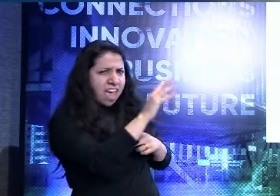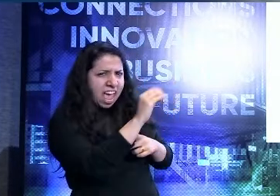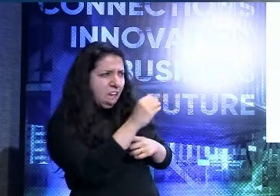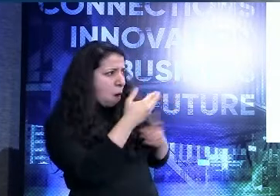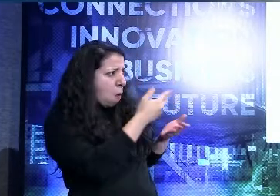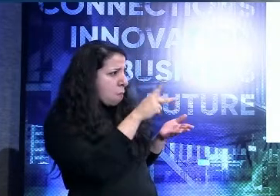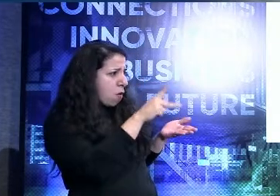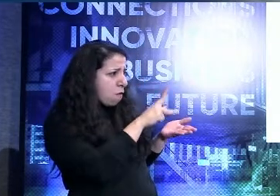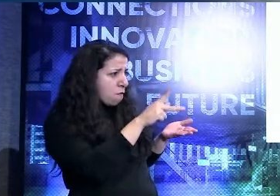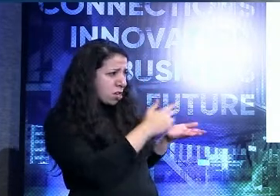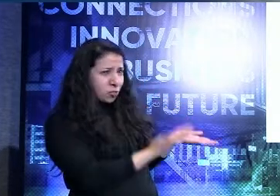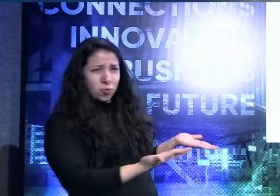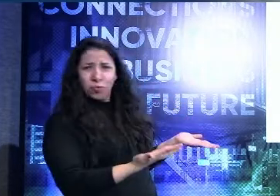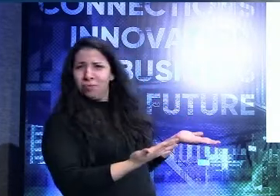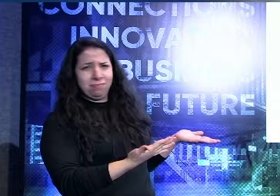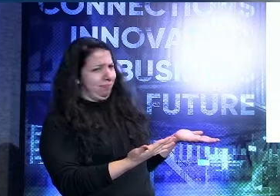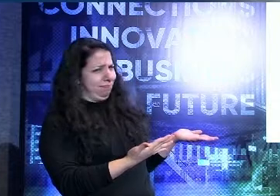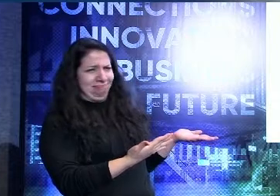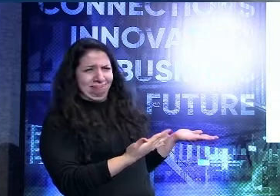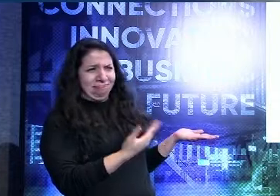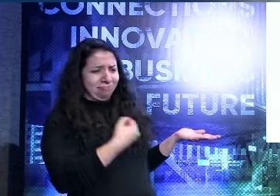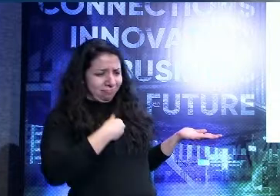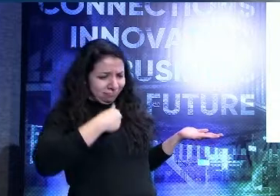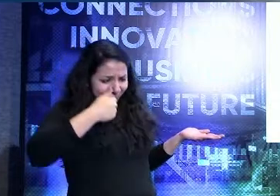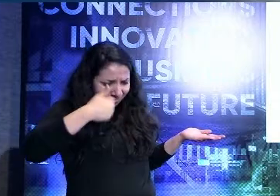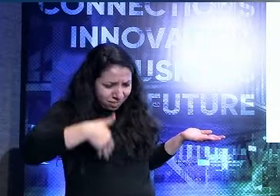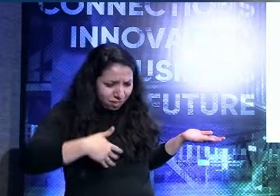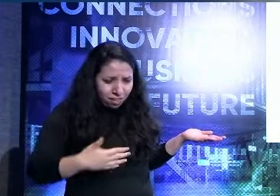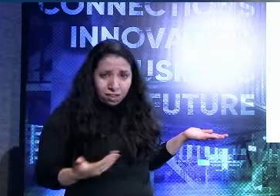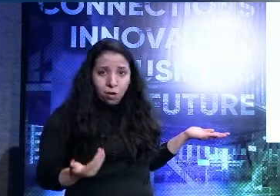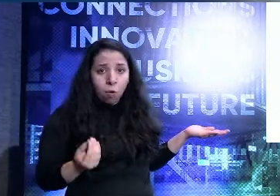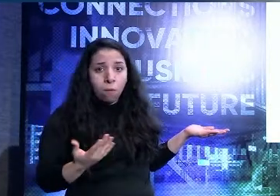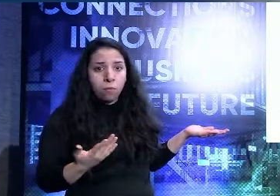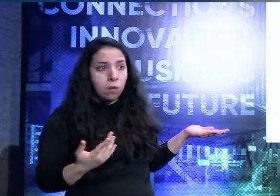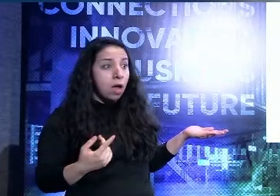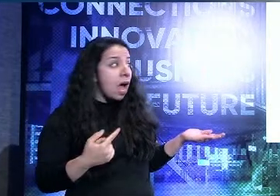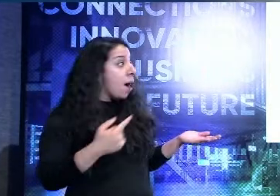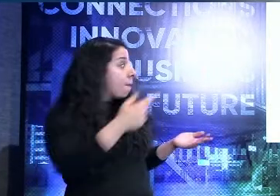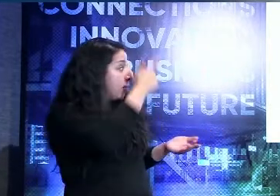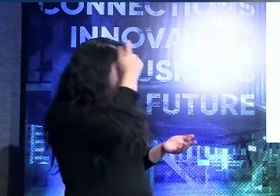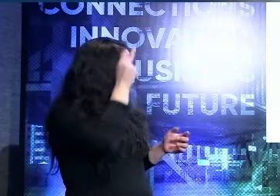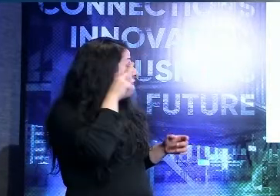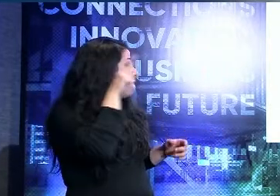Lean Thinking no mundo, as pessoas tiram foto com ele, querem autógrafo dele.